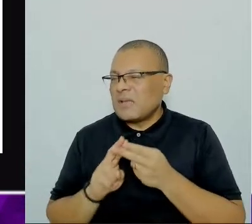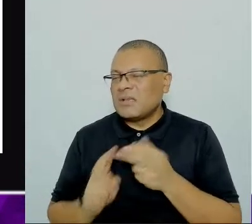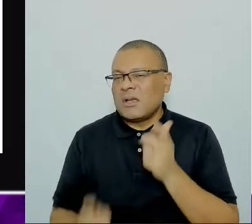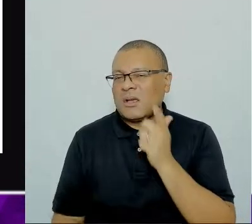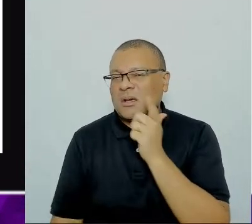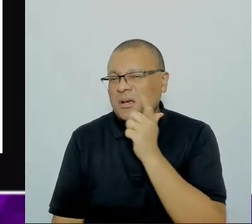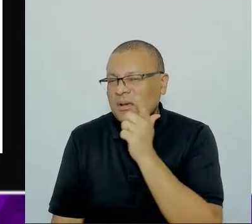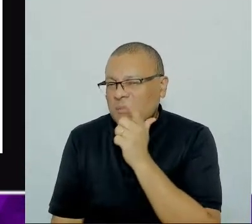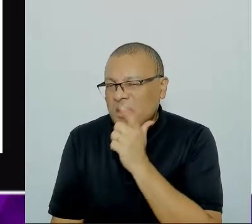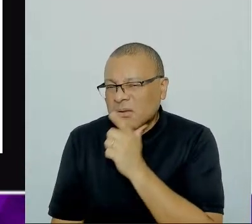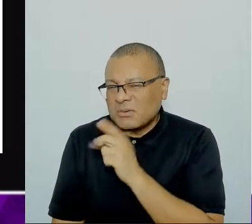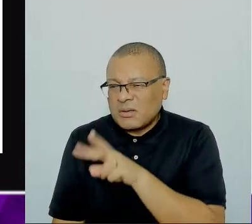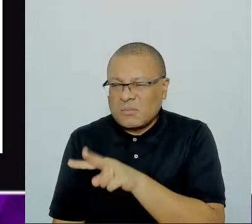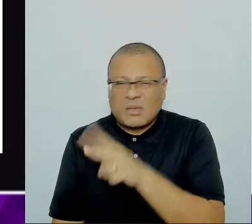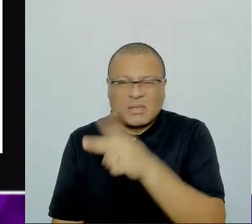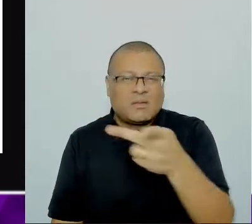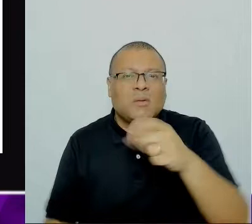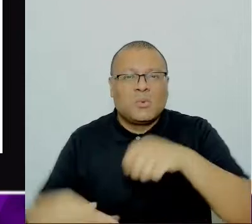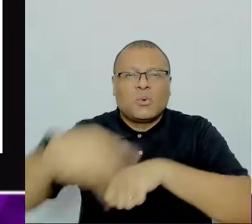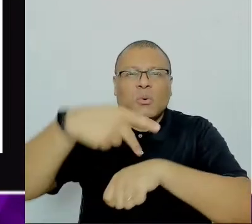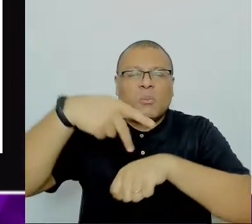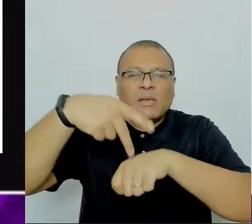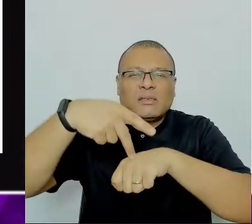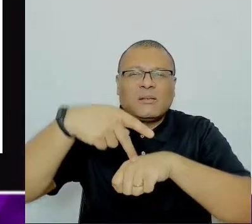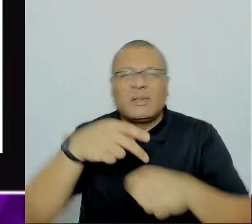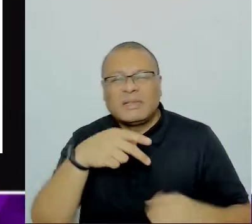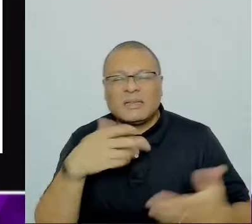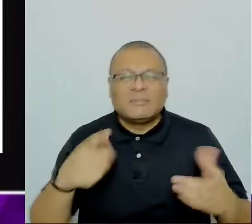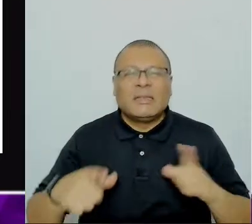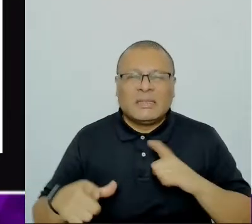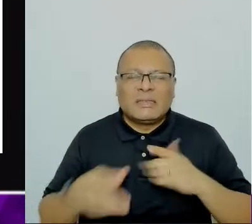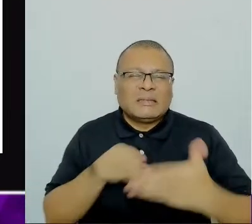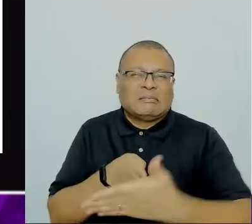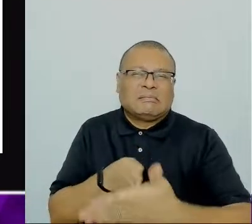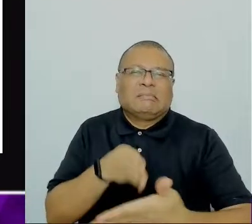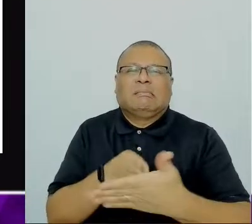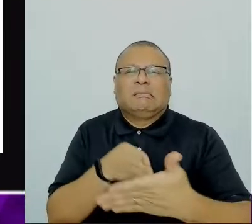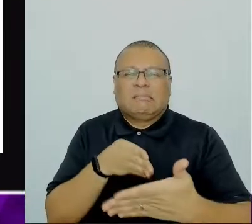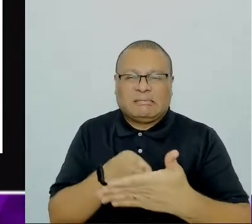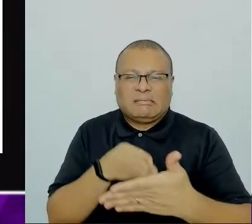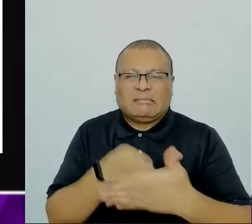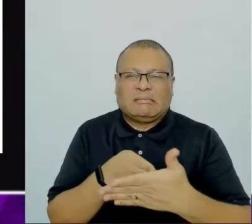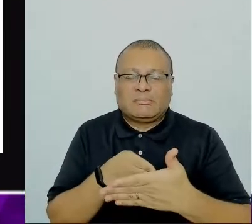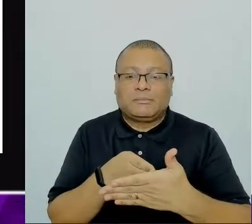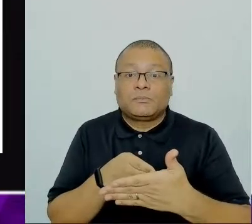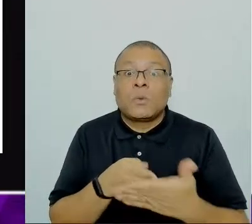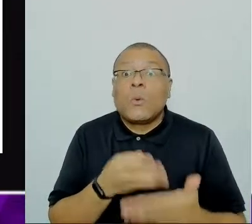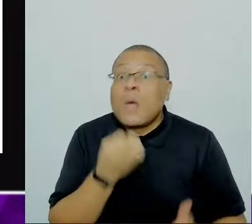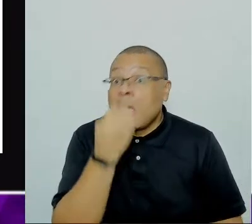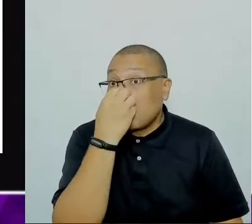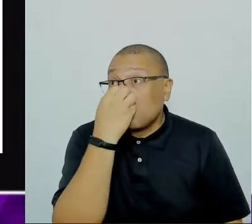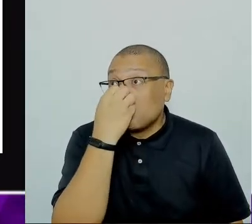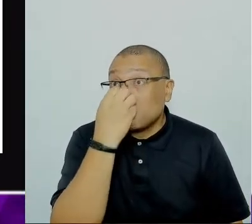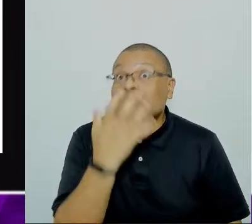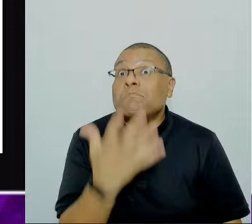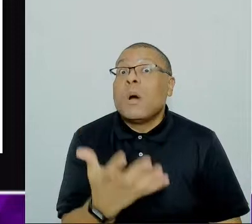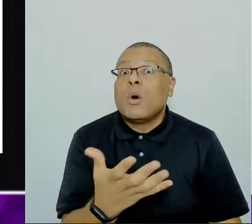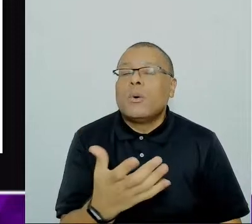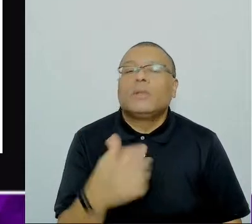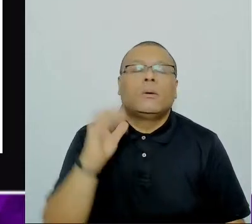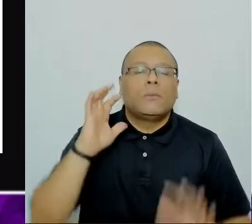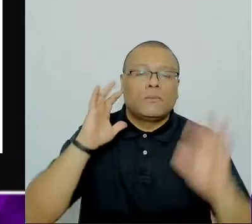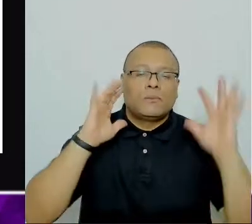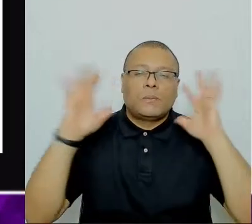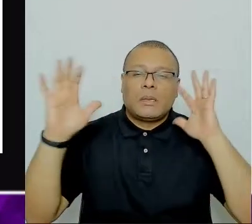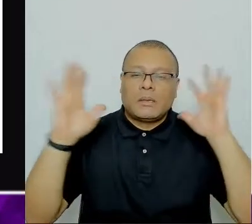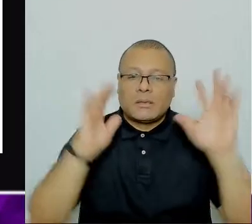uma transferência internacional, a gente ainda tem algumas barreiras aqui no meio. Ainda não é tão boa. Então a gente tem que pensar no rebundling,